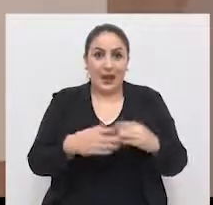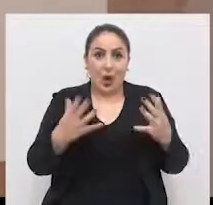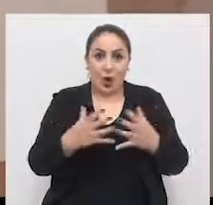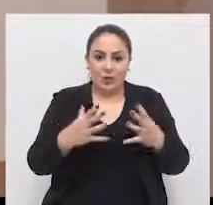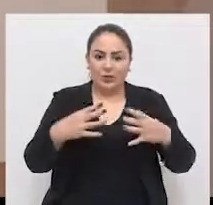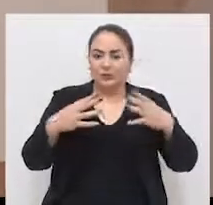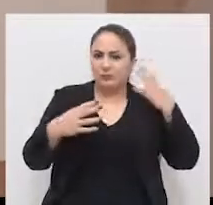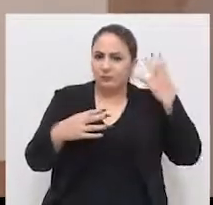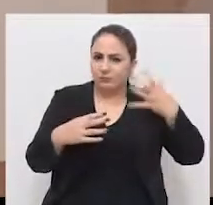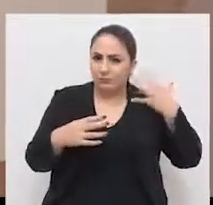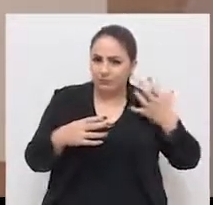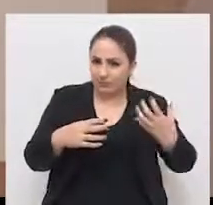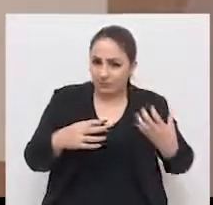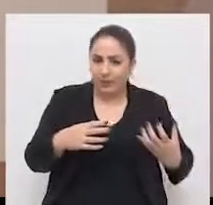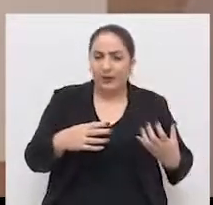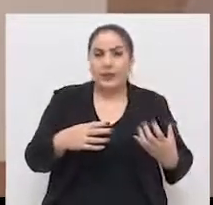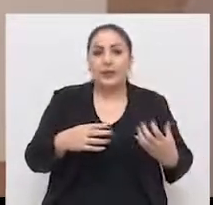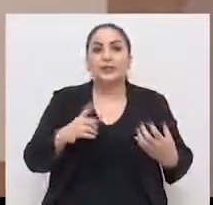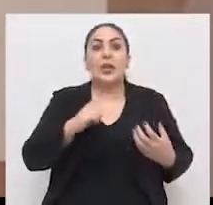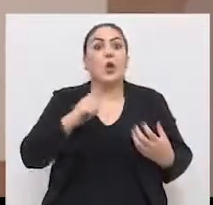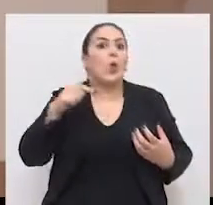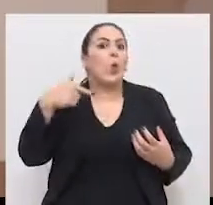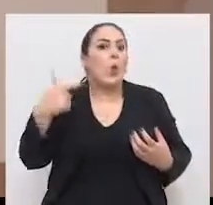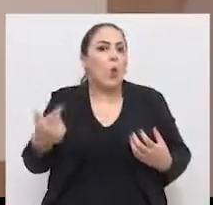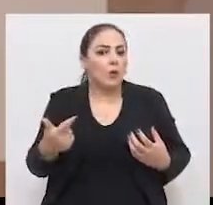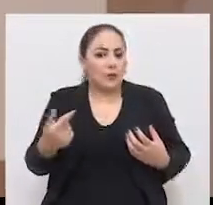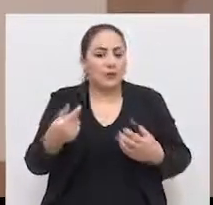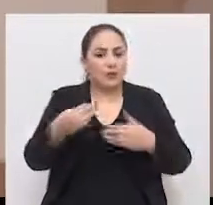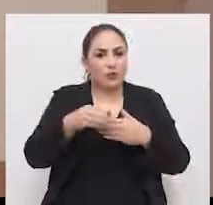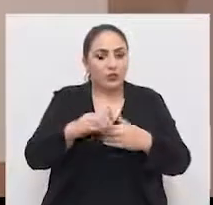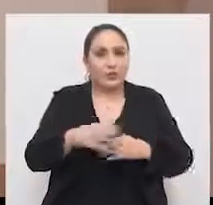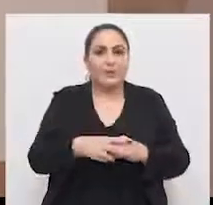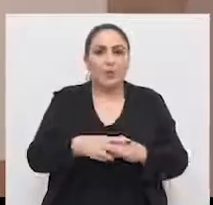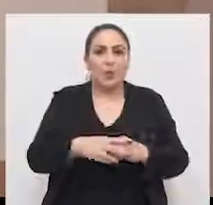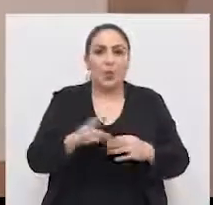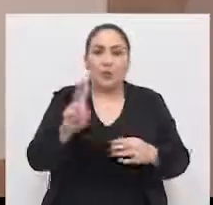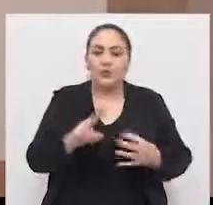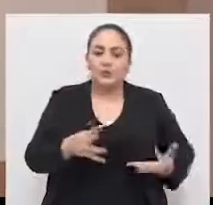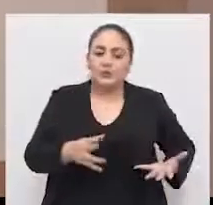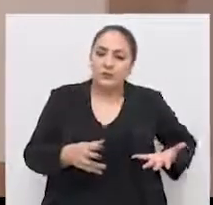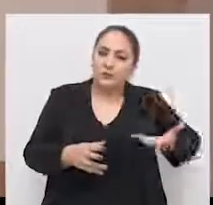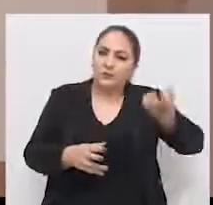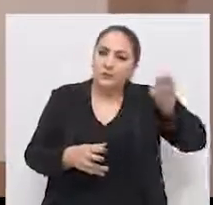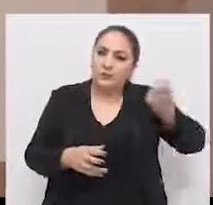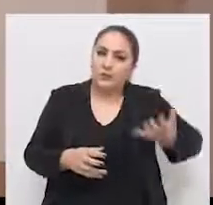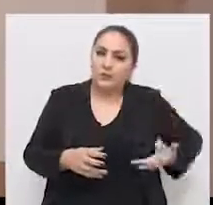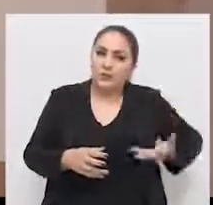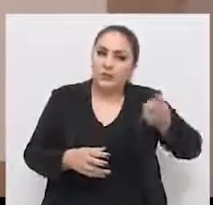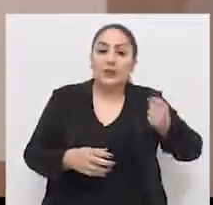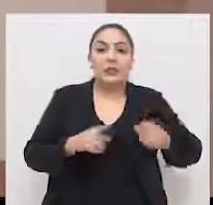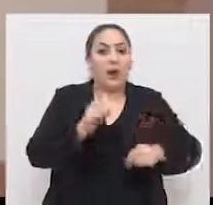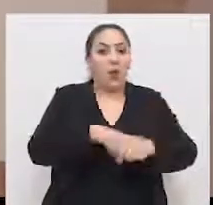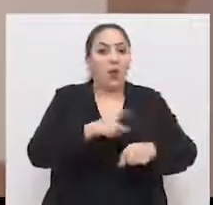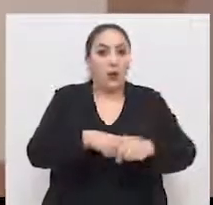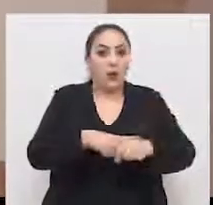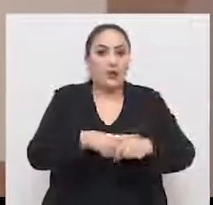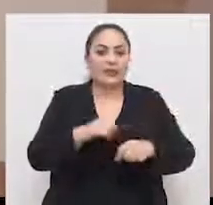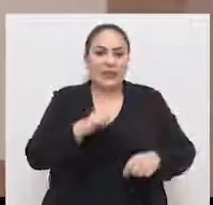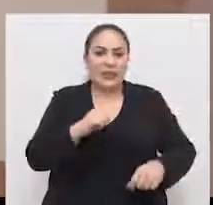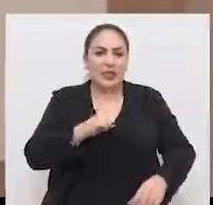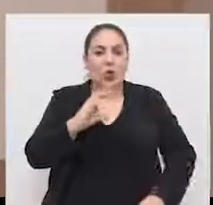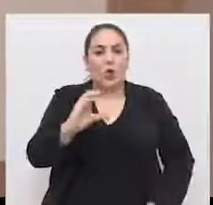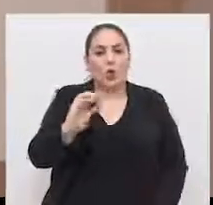Para as cacheadas e os cacheados, tem uma outra dica. Amasse o cabelo enquanto ele estiver